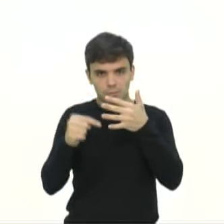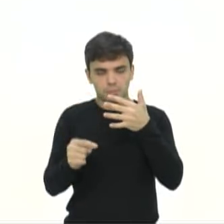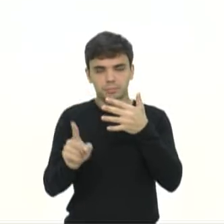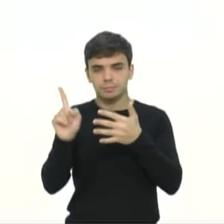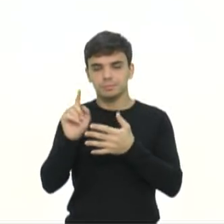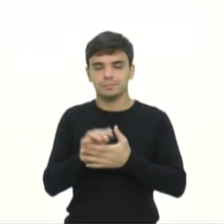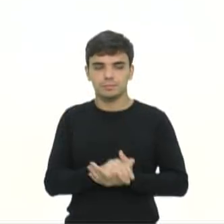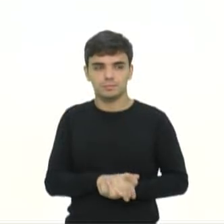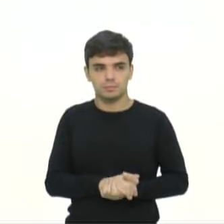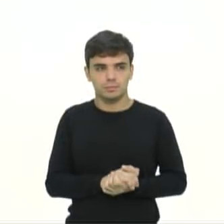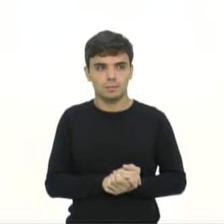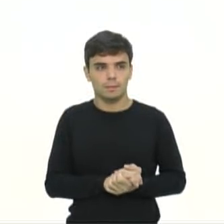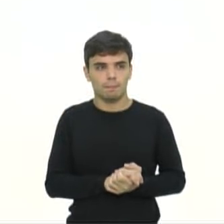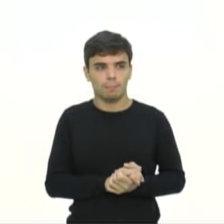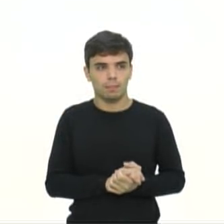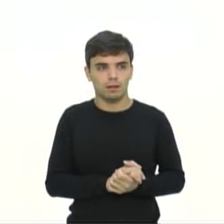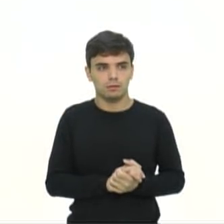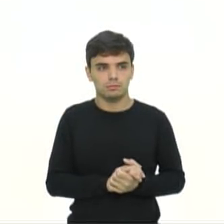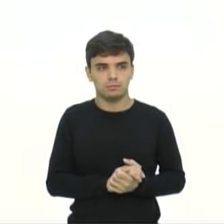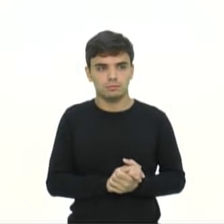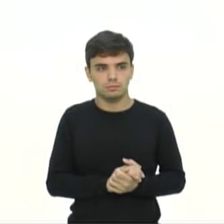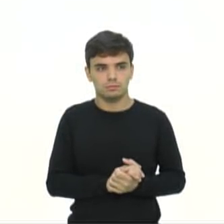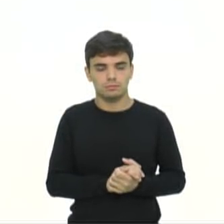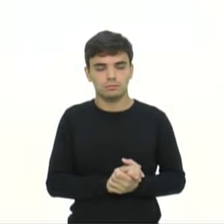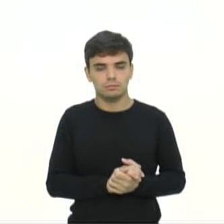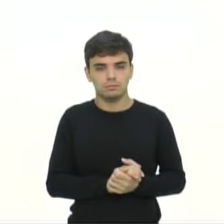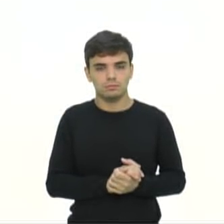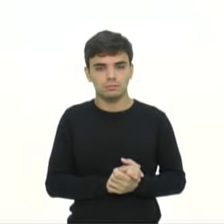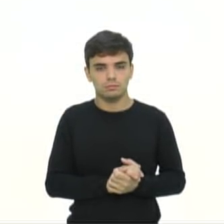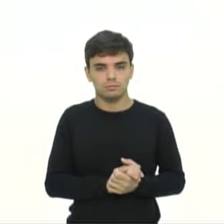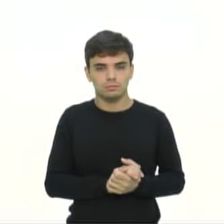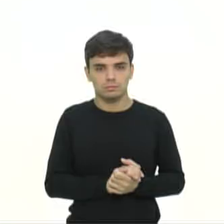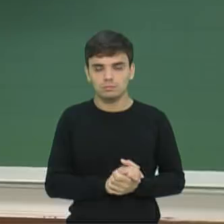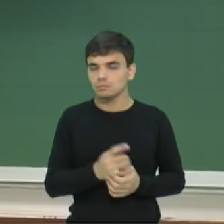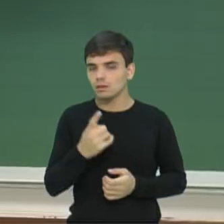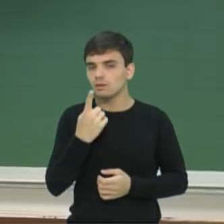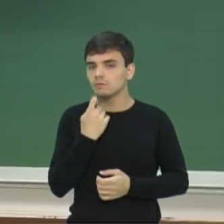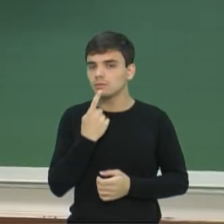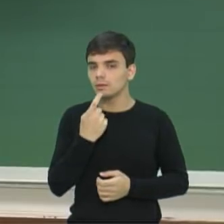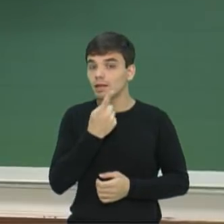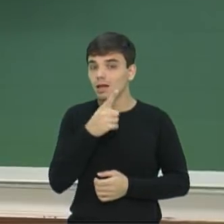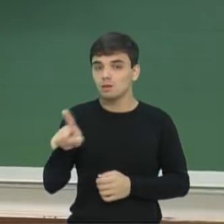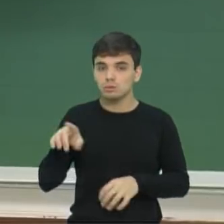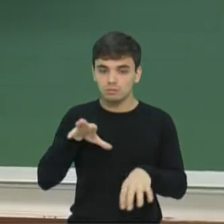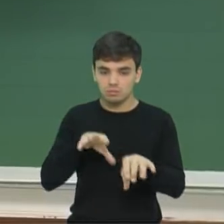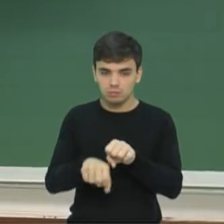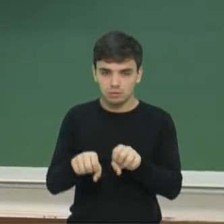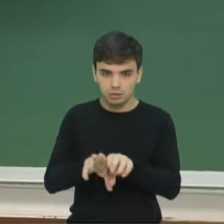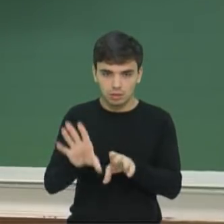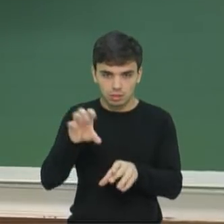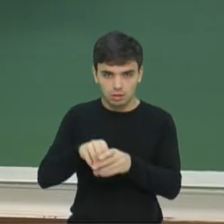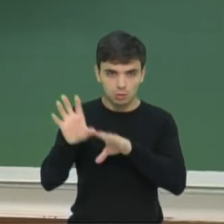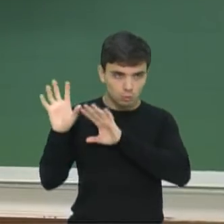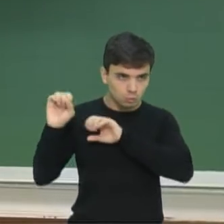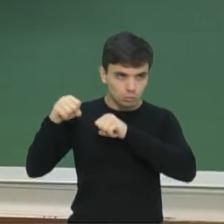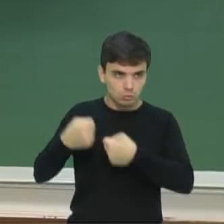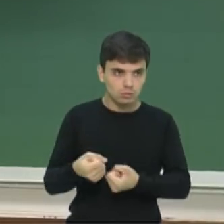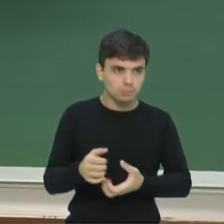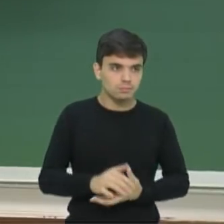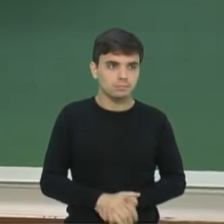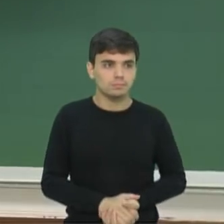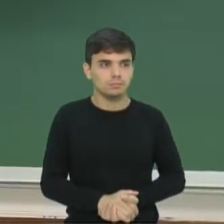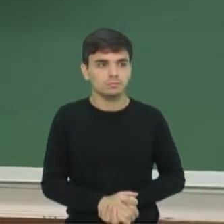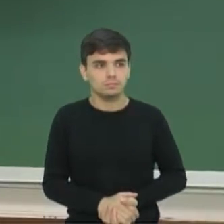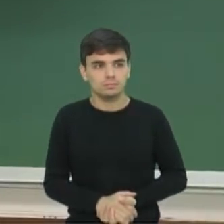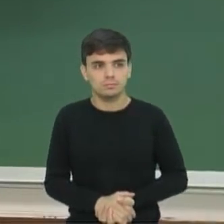e o 10º Dan, que é o Rodan, que é a faixa vermelha, que é a última graduação dentro do judô. Então